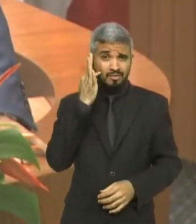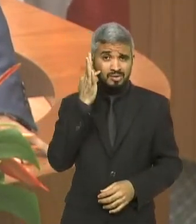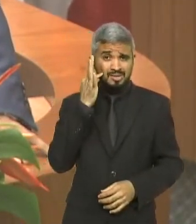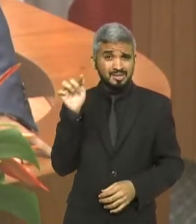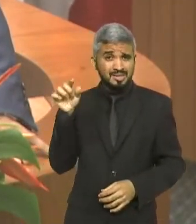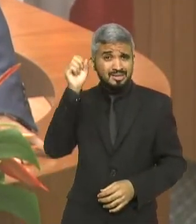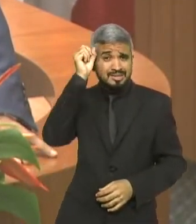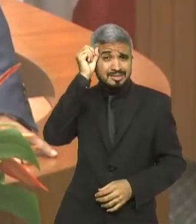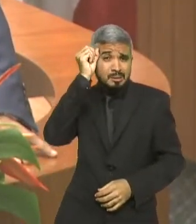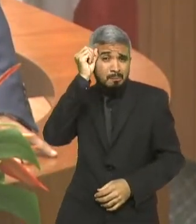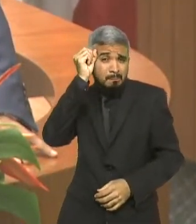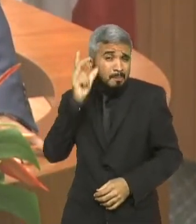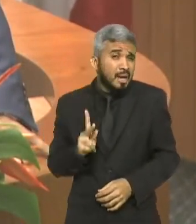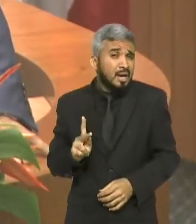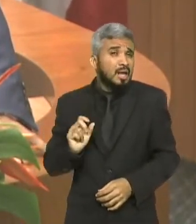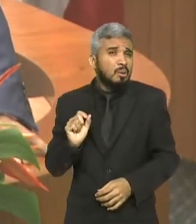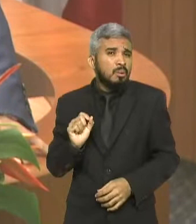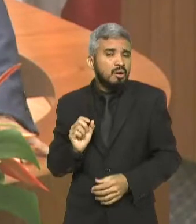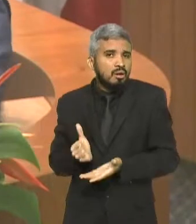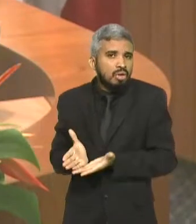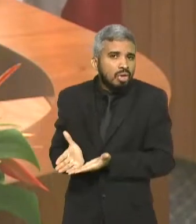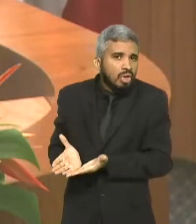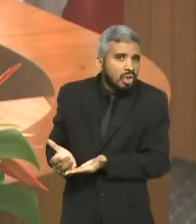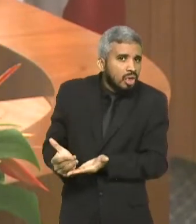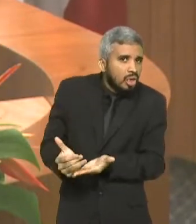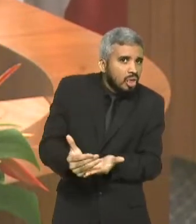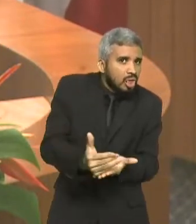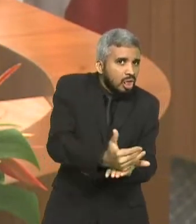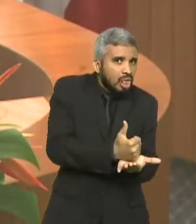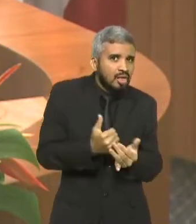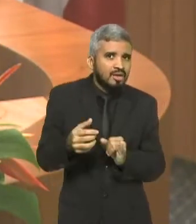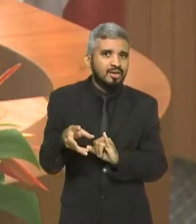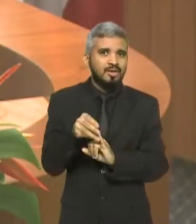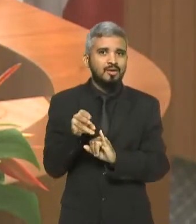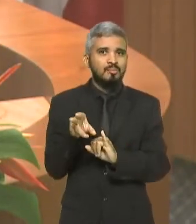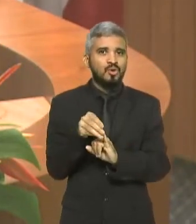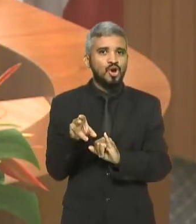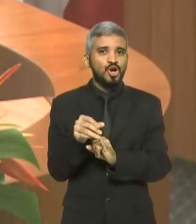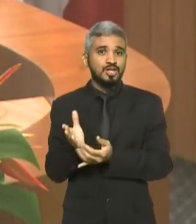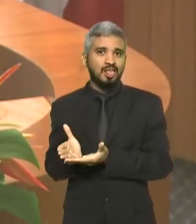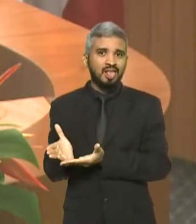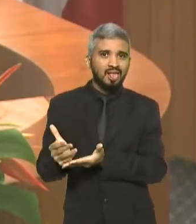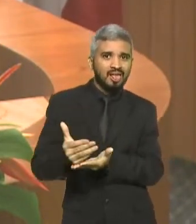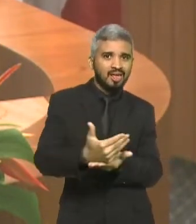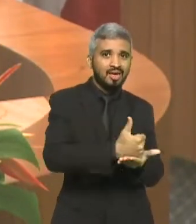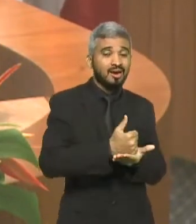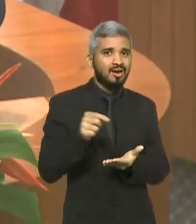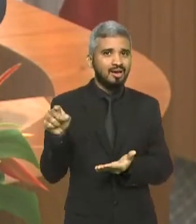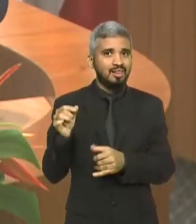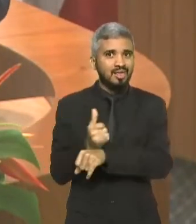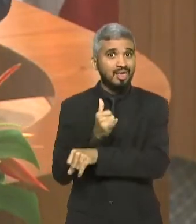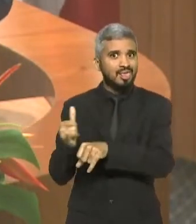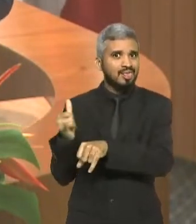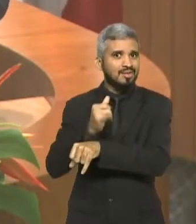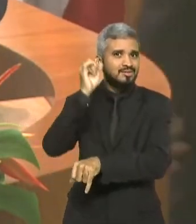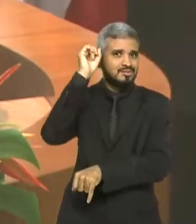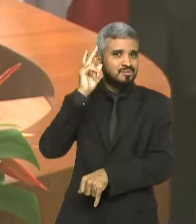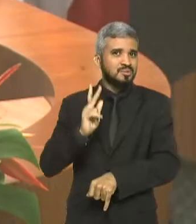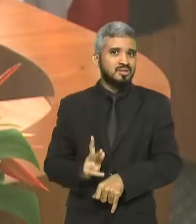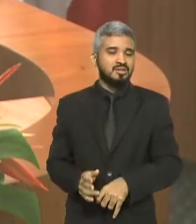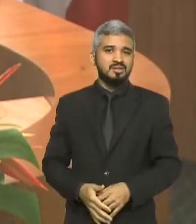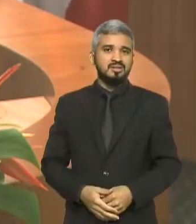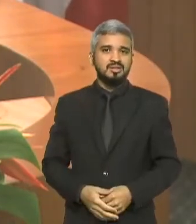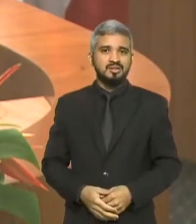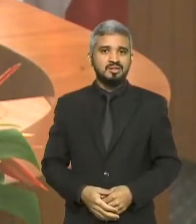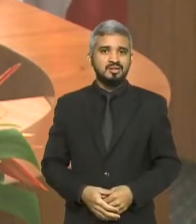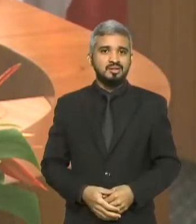na arrecadação dos recursos públicos. A arrecadação do Estado do Maranhão, a cada